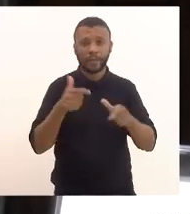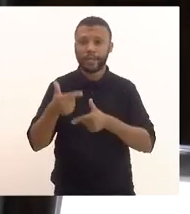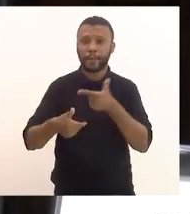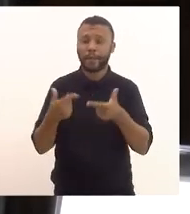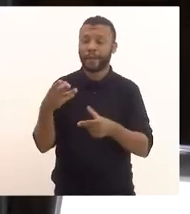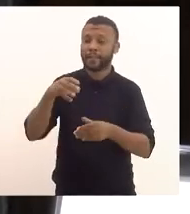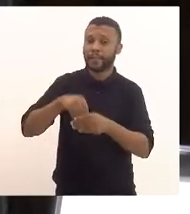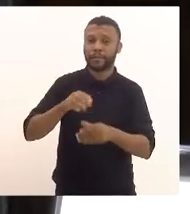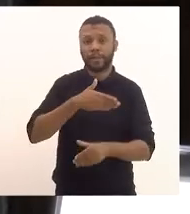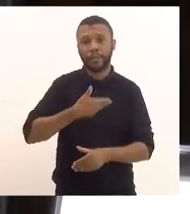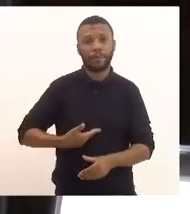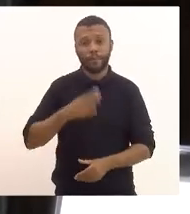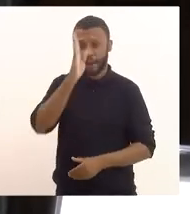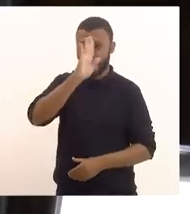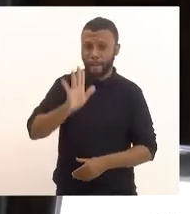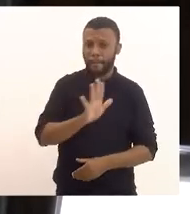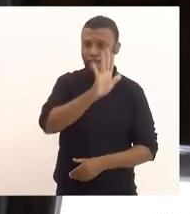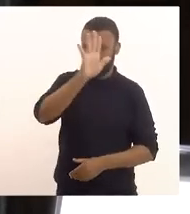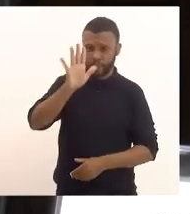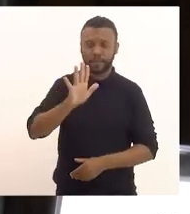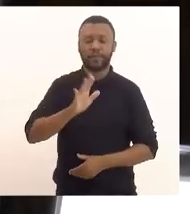na república brasileira